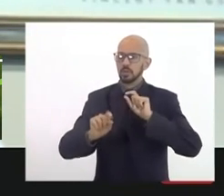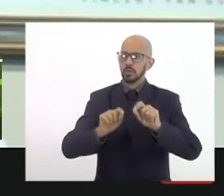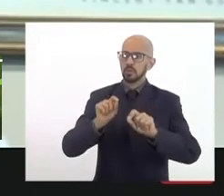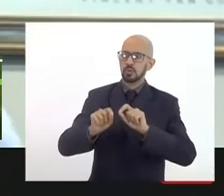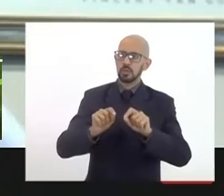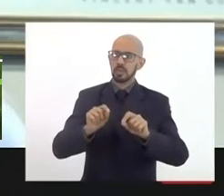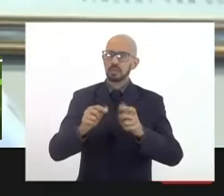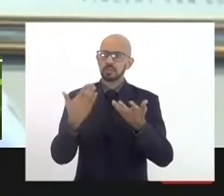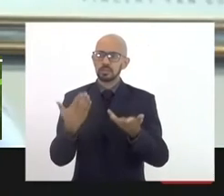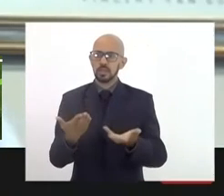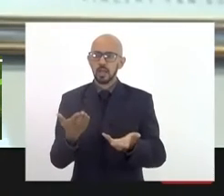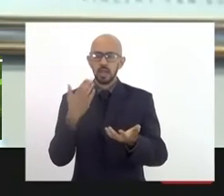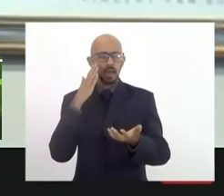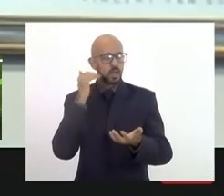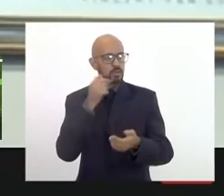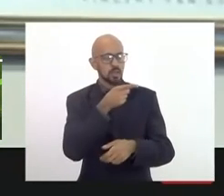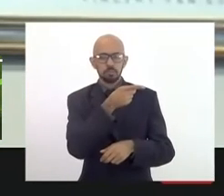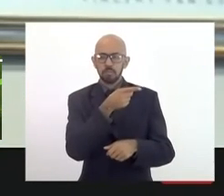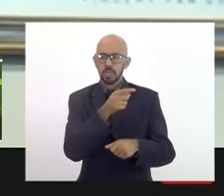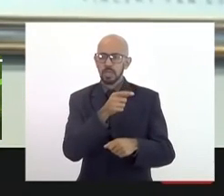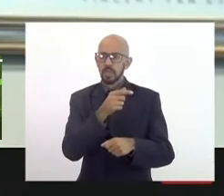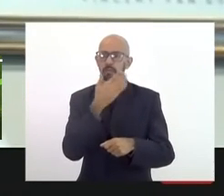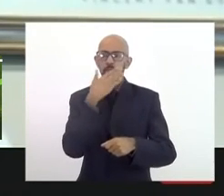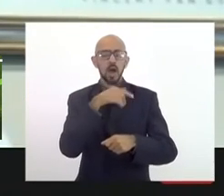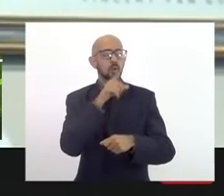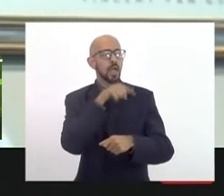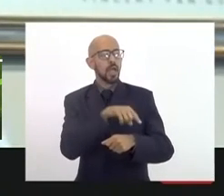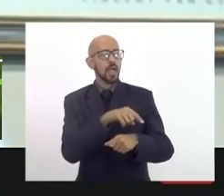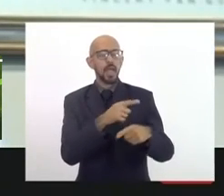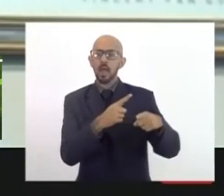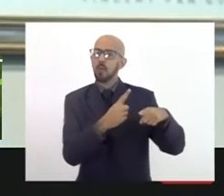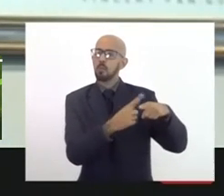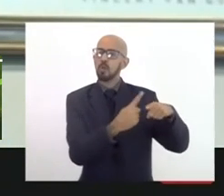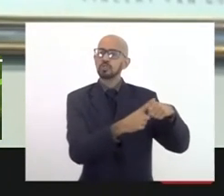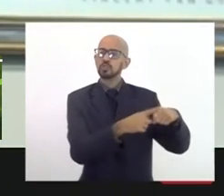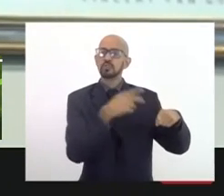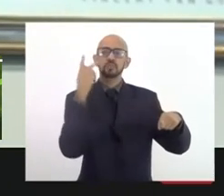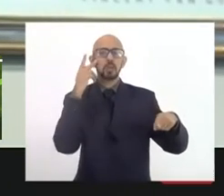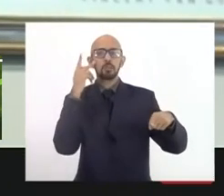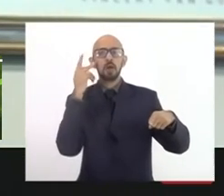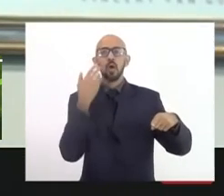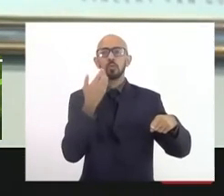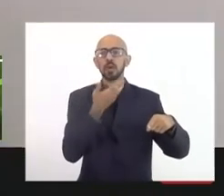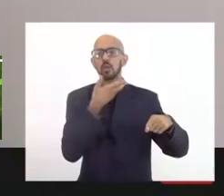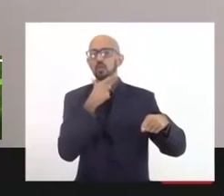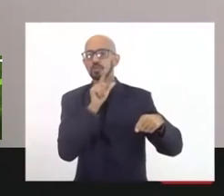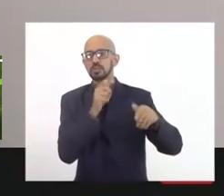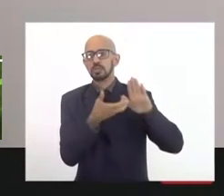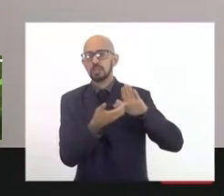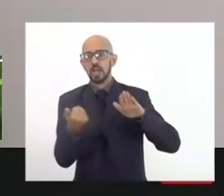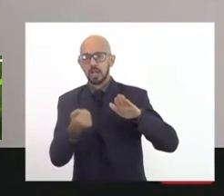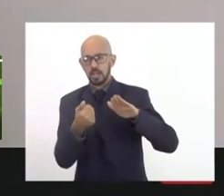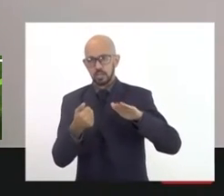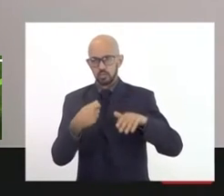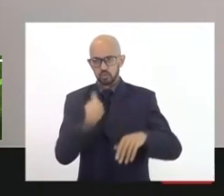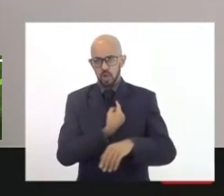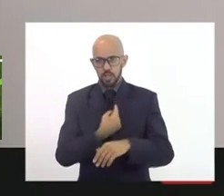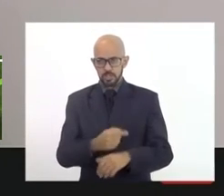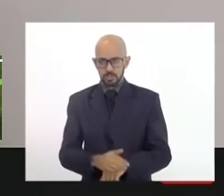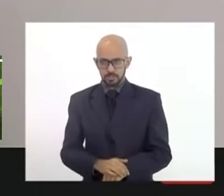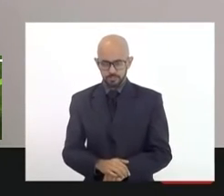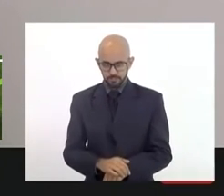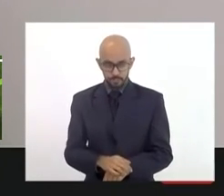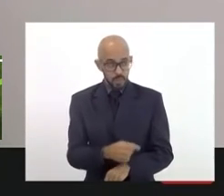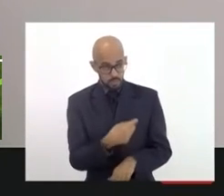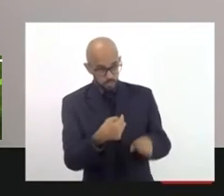você, alega como fortaleza para querer arrancar esse projeto de nós. Bem, o Sérgio, a tua pergunta